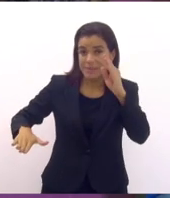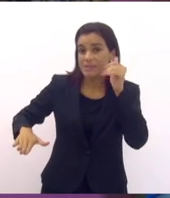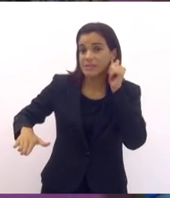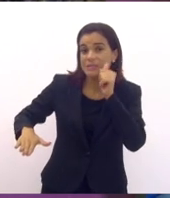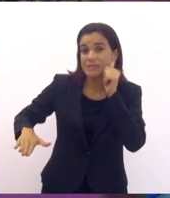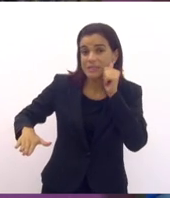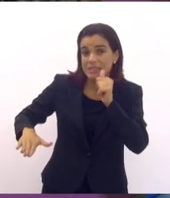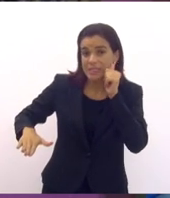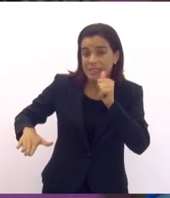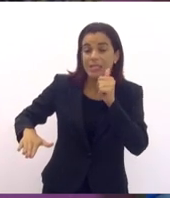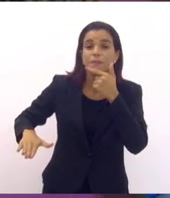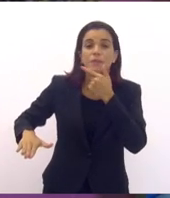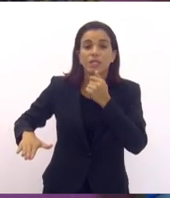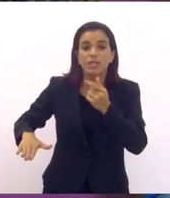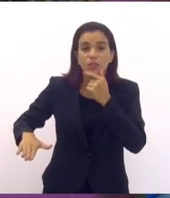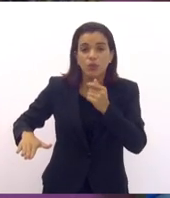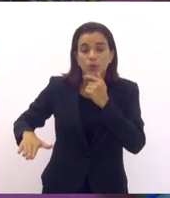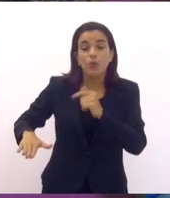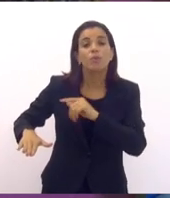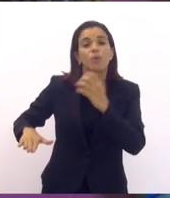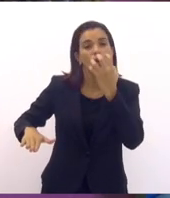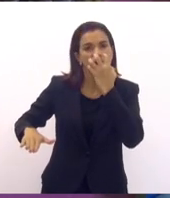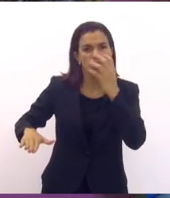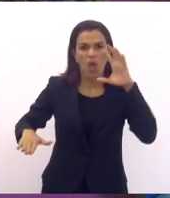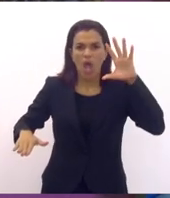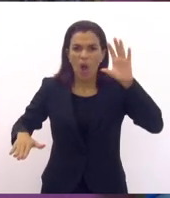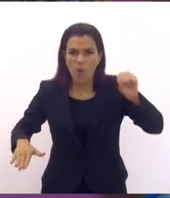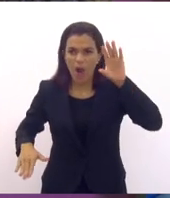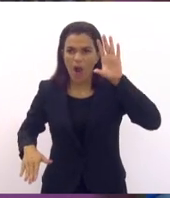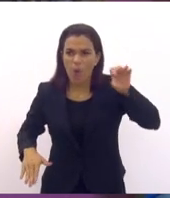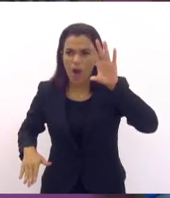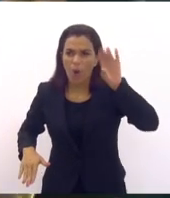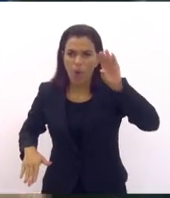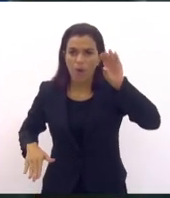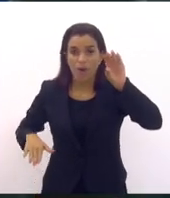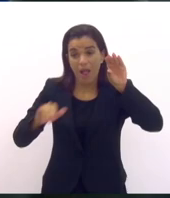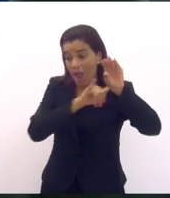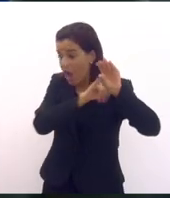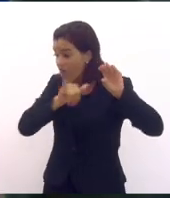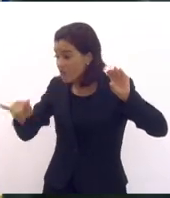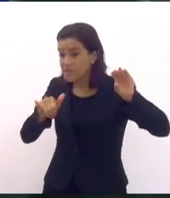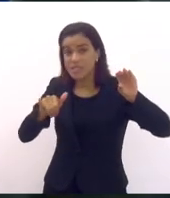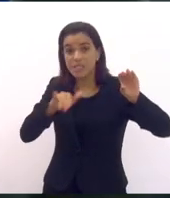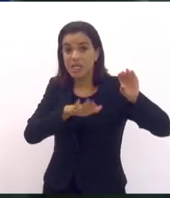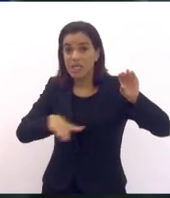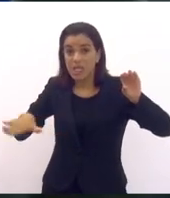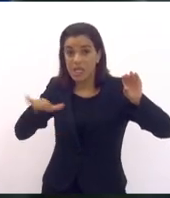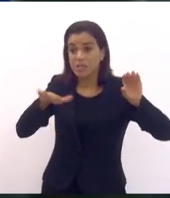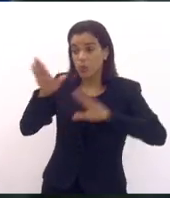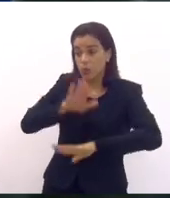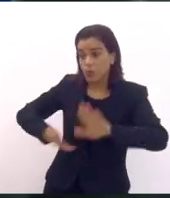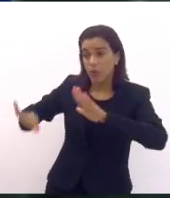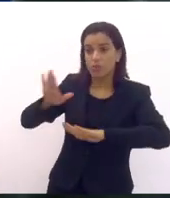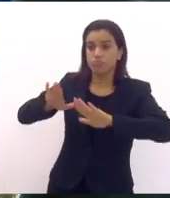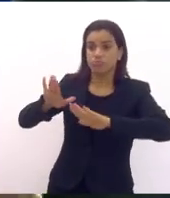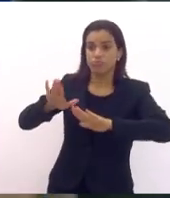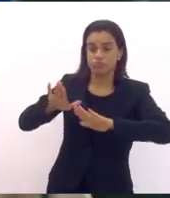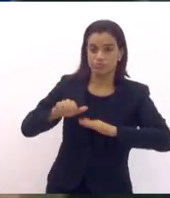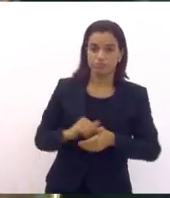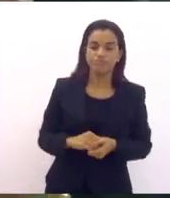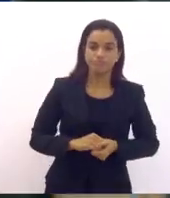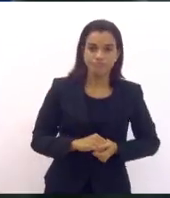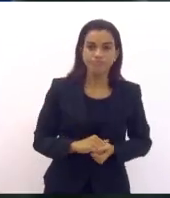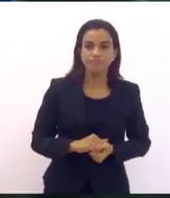pequenas e meninos que é para ele para se tiver alguém que queira pegar essas crianças que ele possam alertar